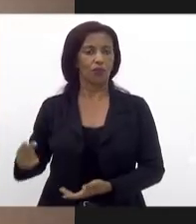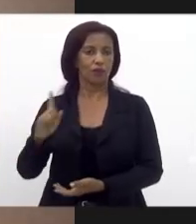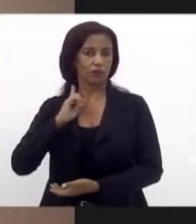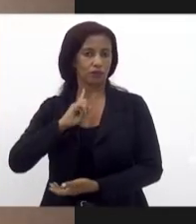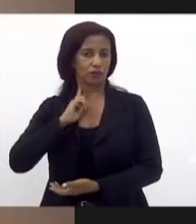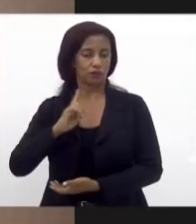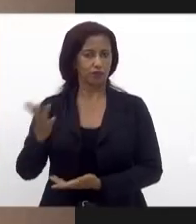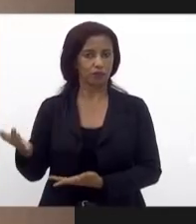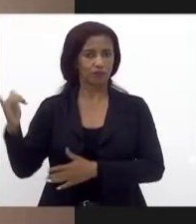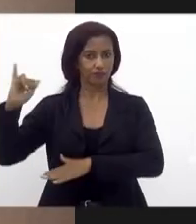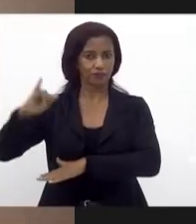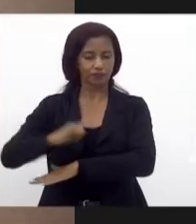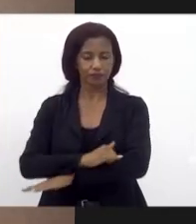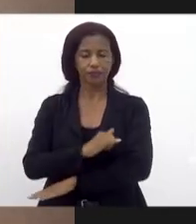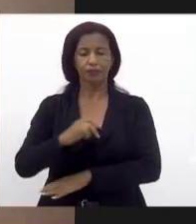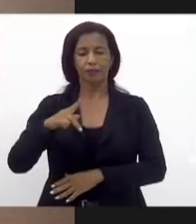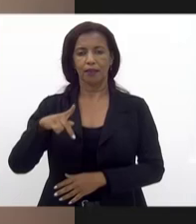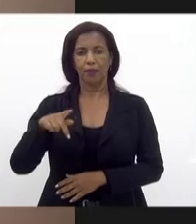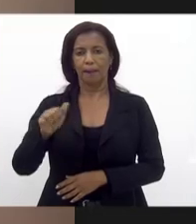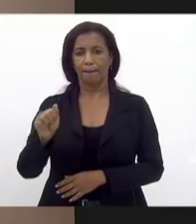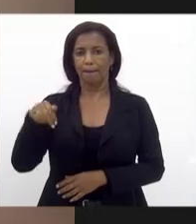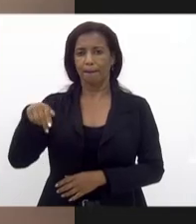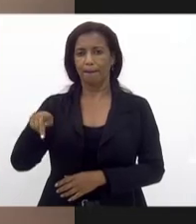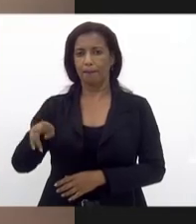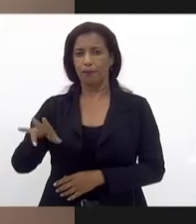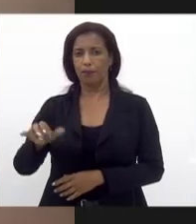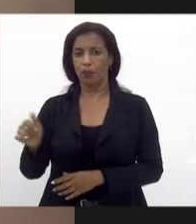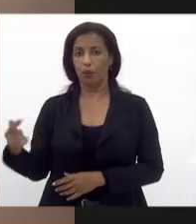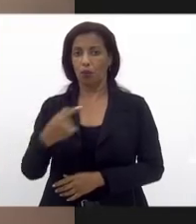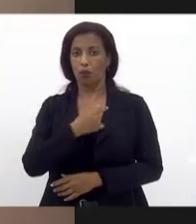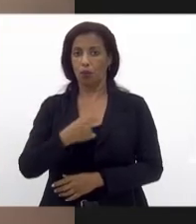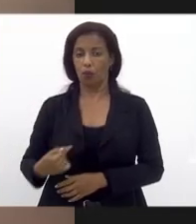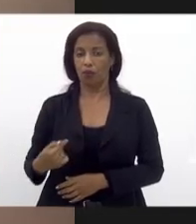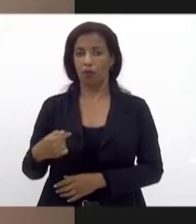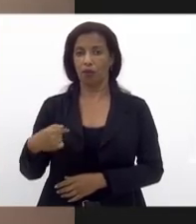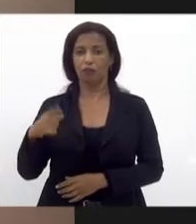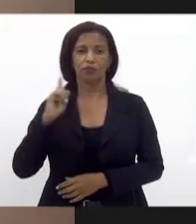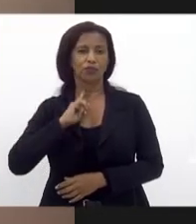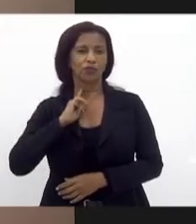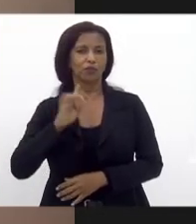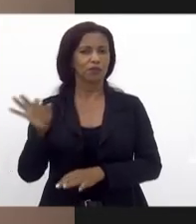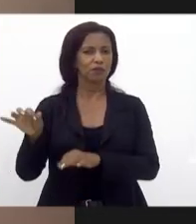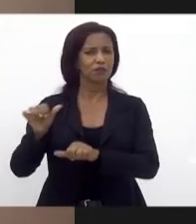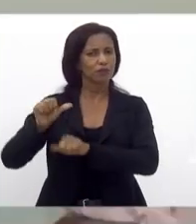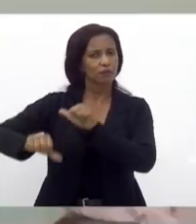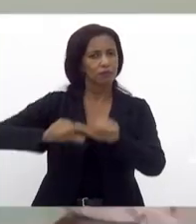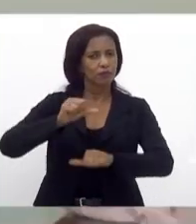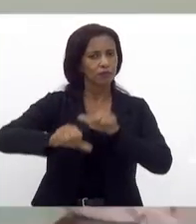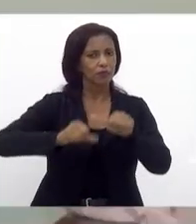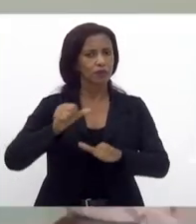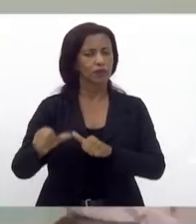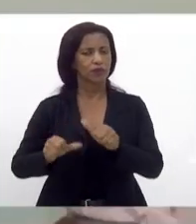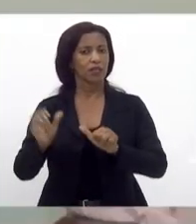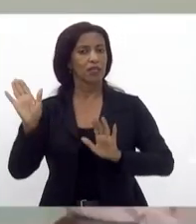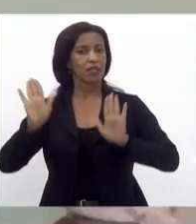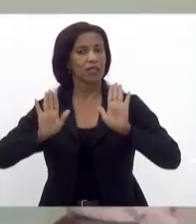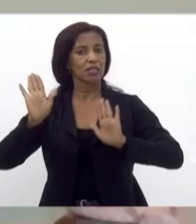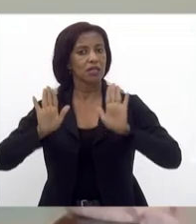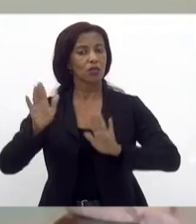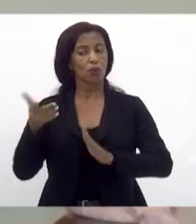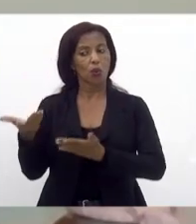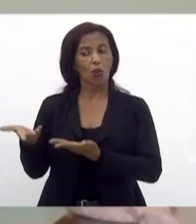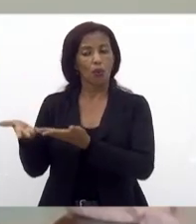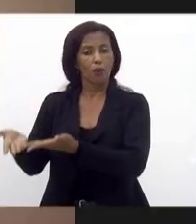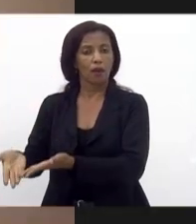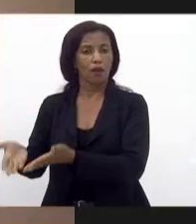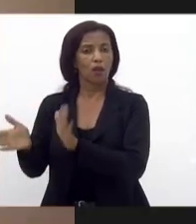Gerais o aeroporto da Pampulha, né, o governo de Minas Gerais fez uma modelagem e licitou. E, como era só esse